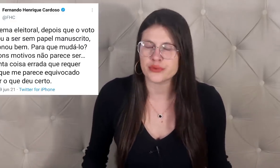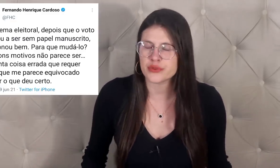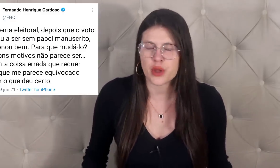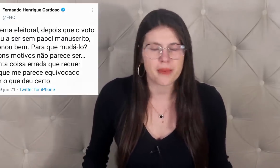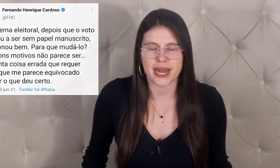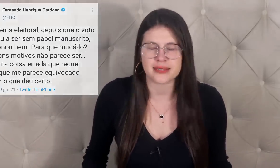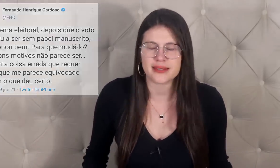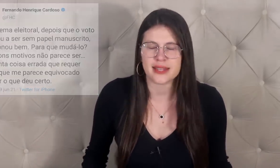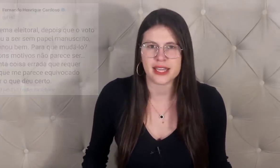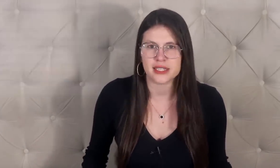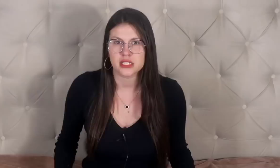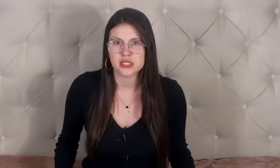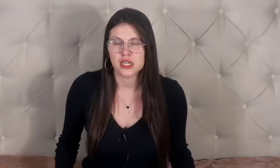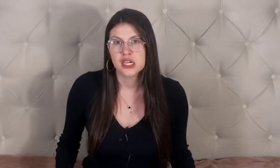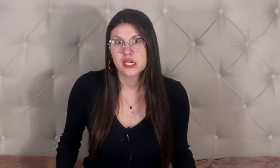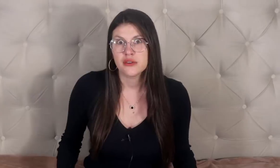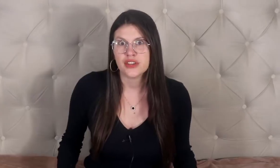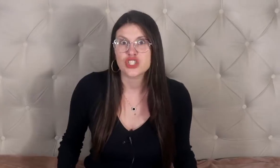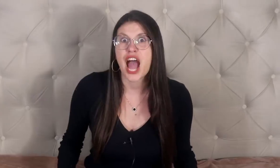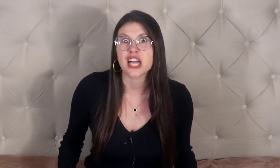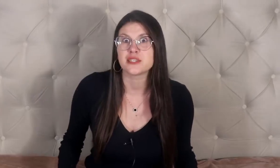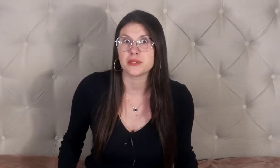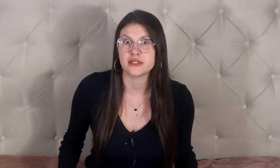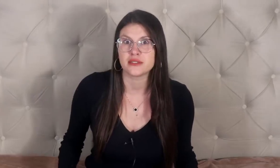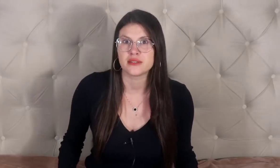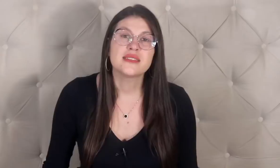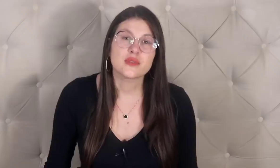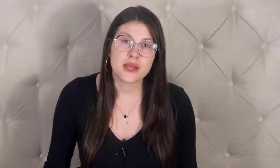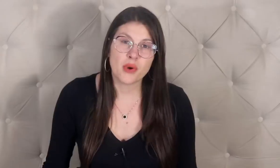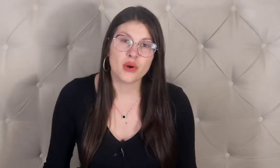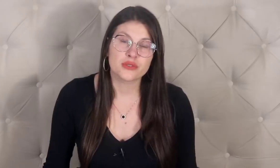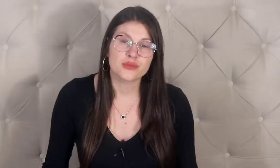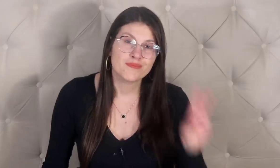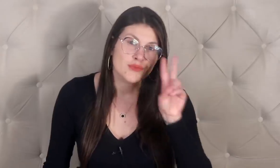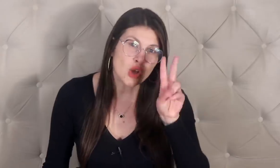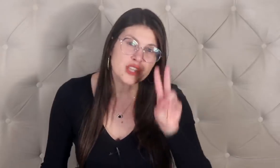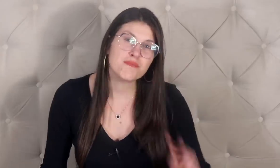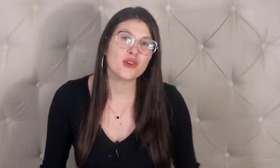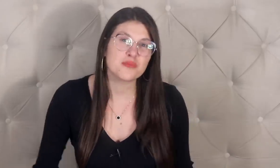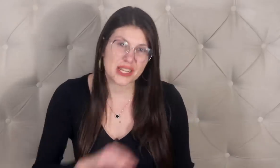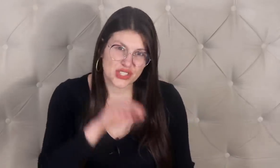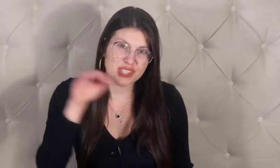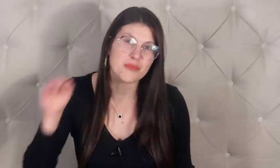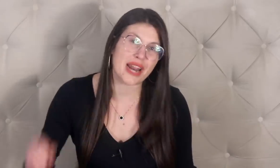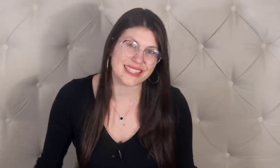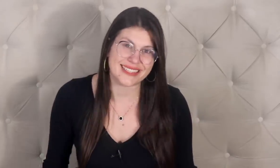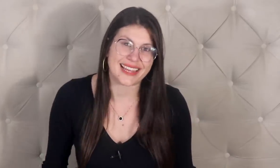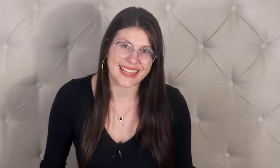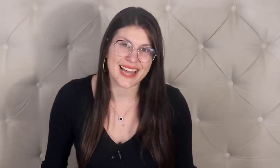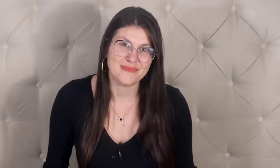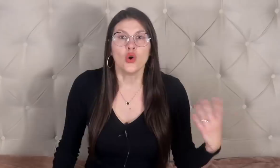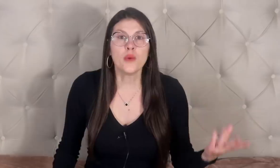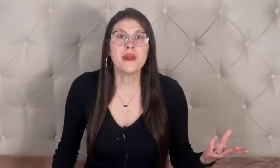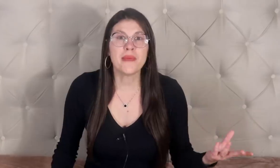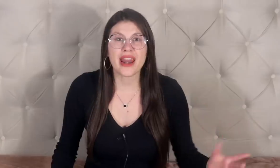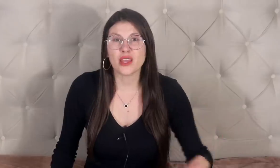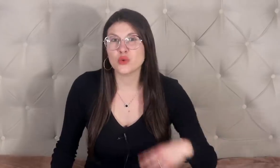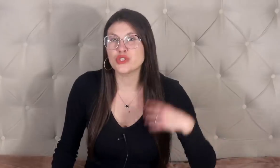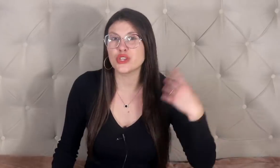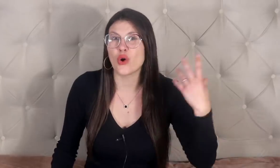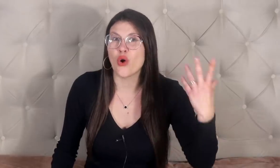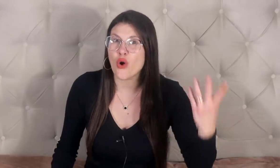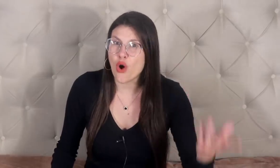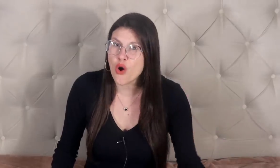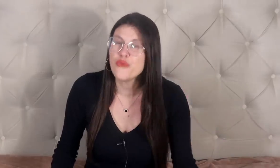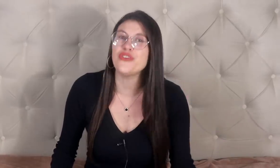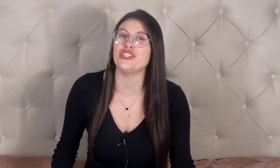bons motivos, não parece ser. Fecha aspas. Seu Seboso, 2 pontos pra te desmoralizar, tá? O primeiro é que